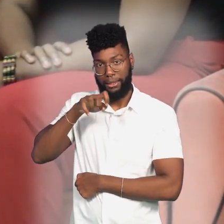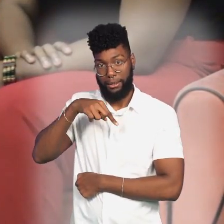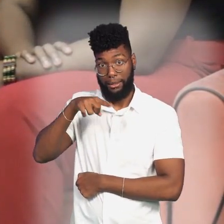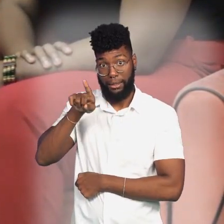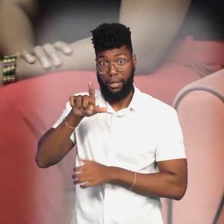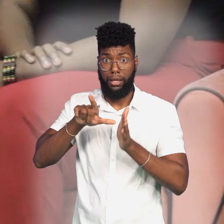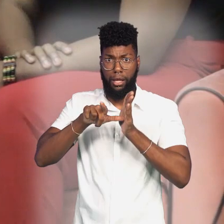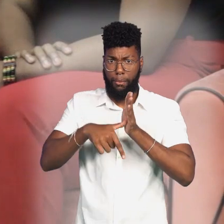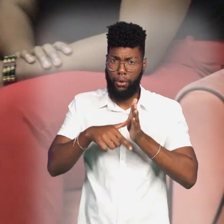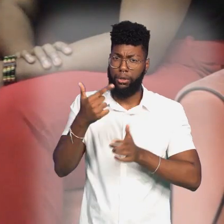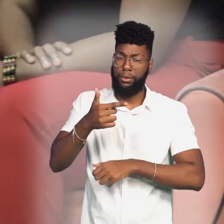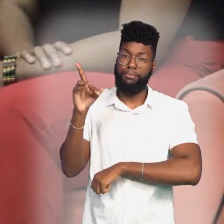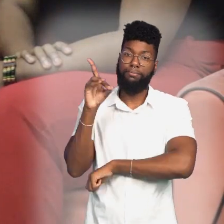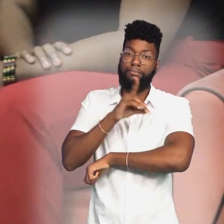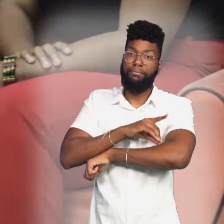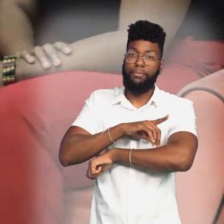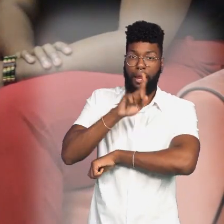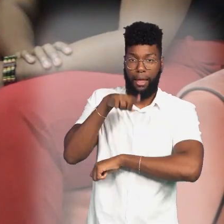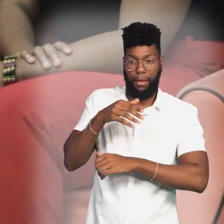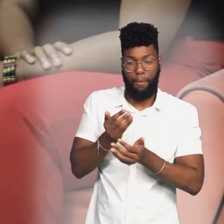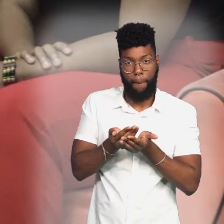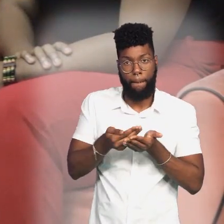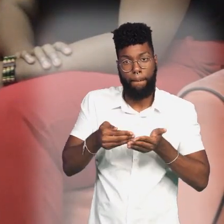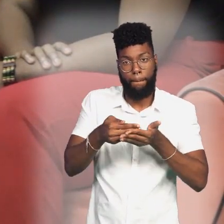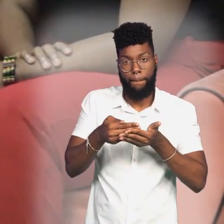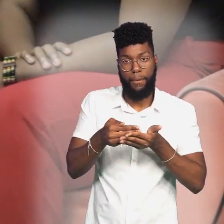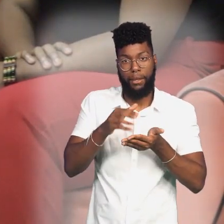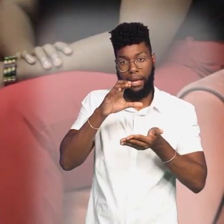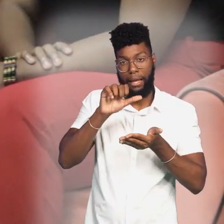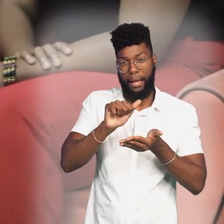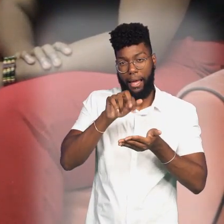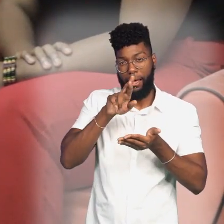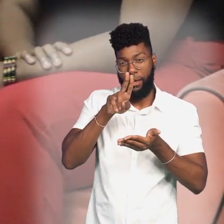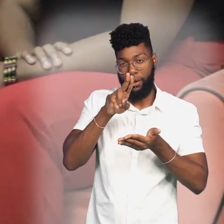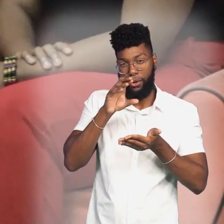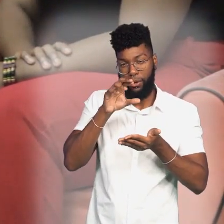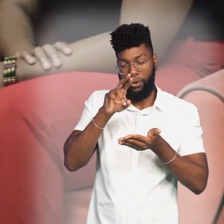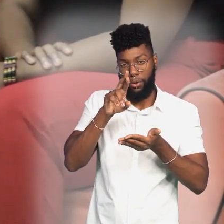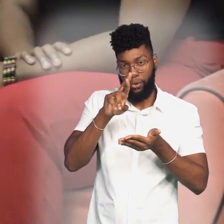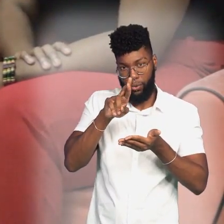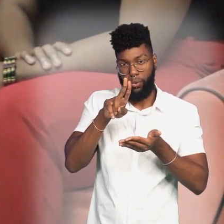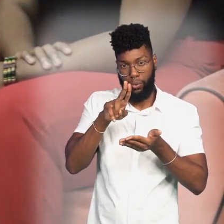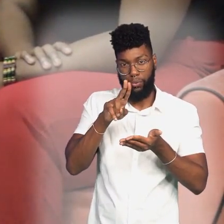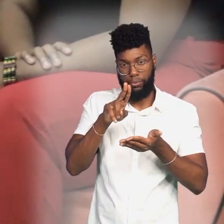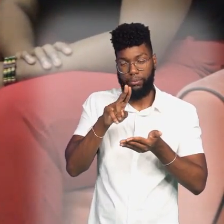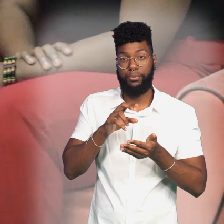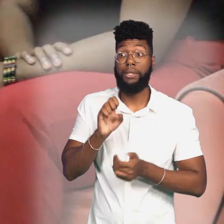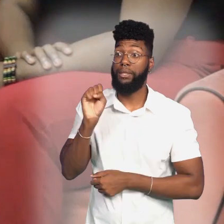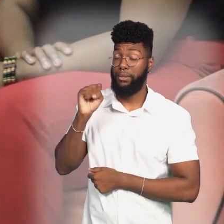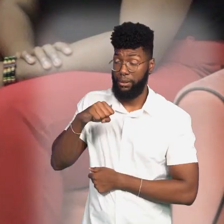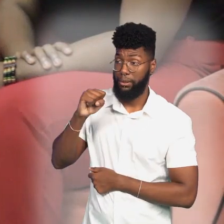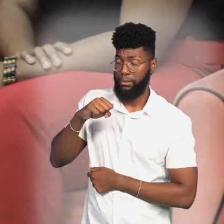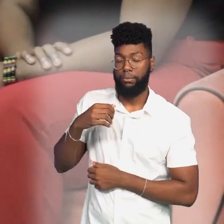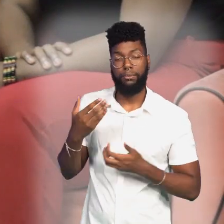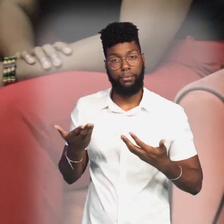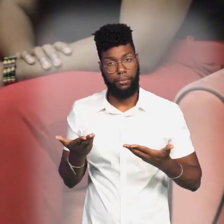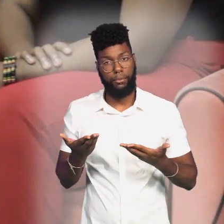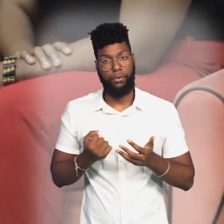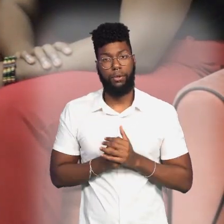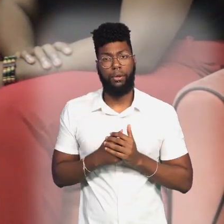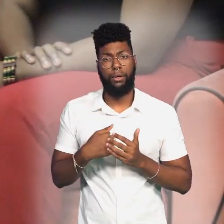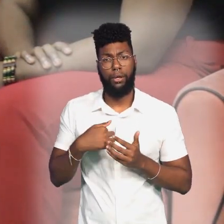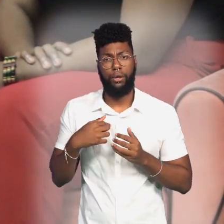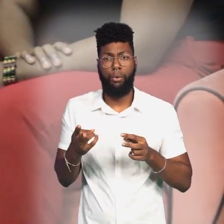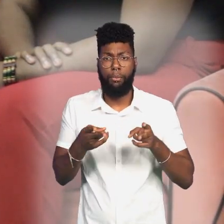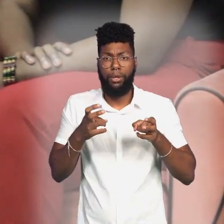um prato aqui que chama de caruru. Sim, que vai dentro. Então, e aí eu vi